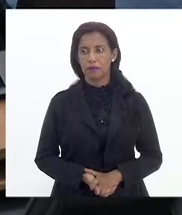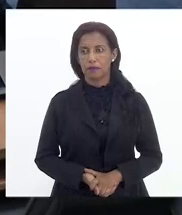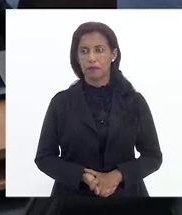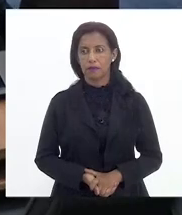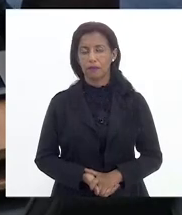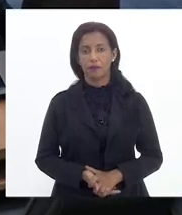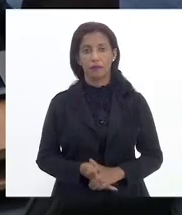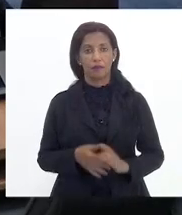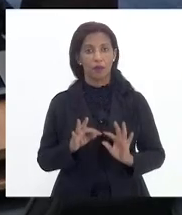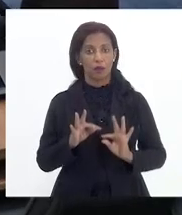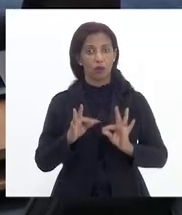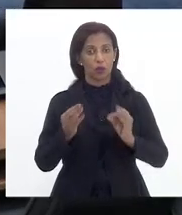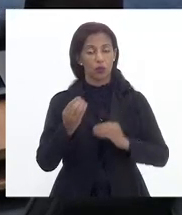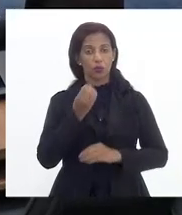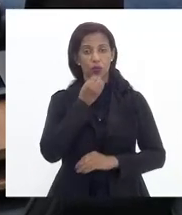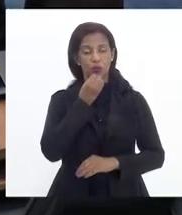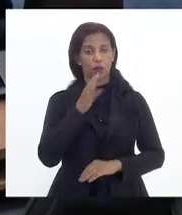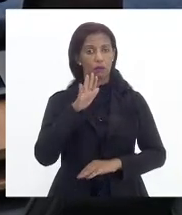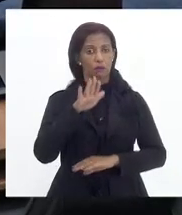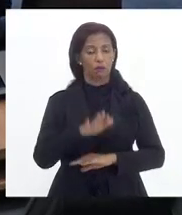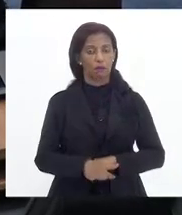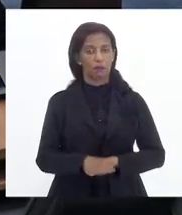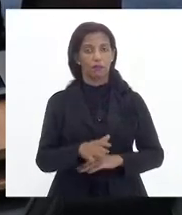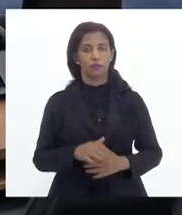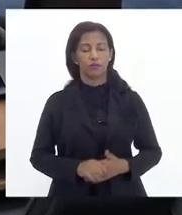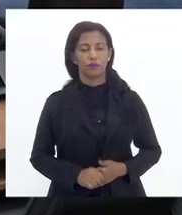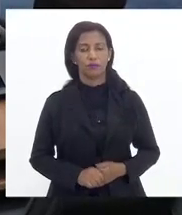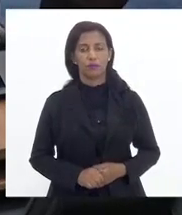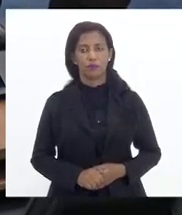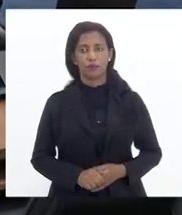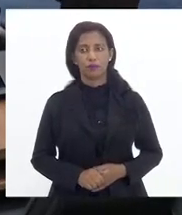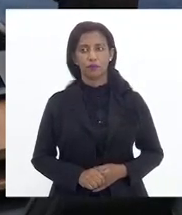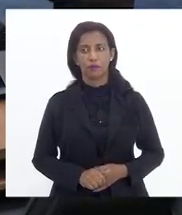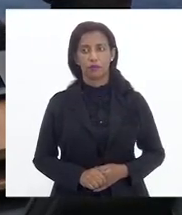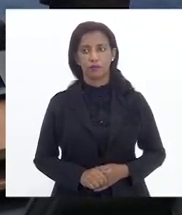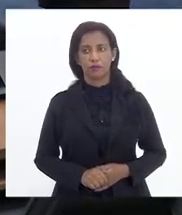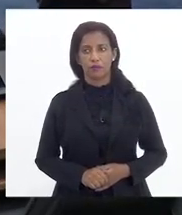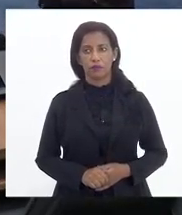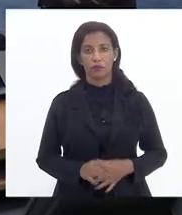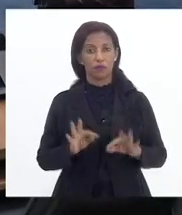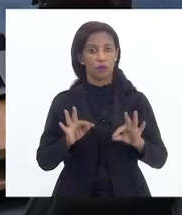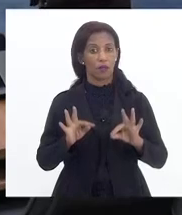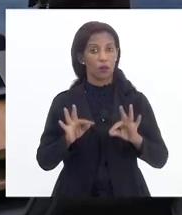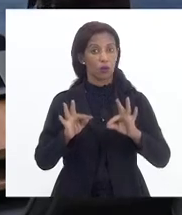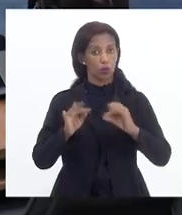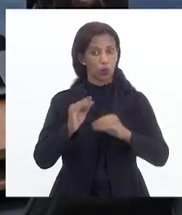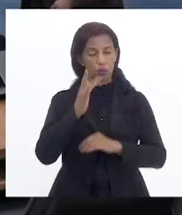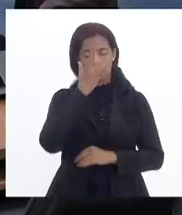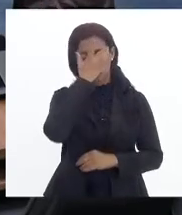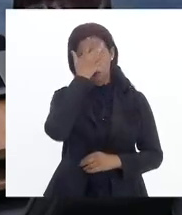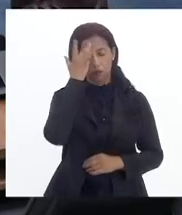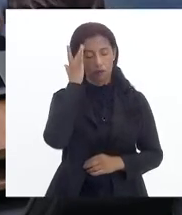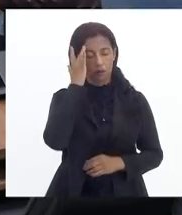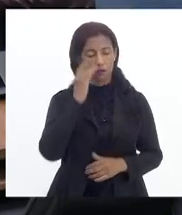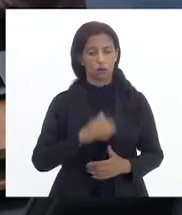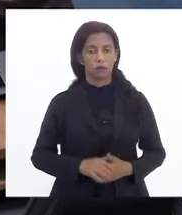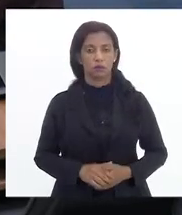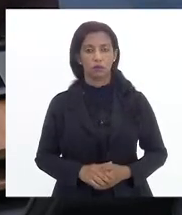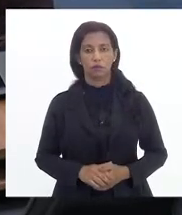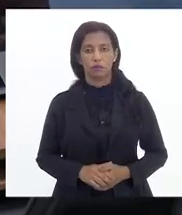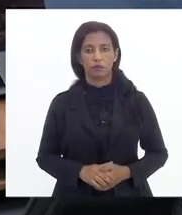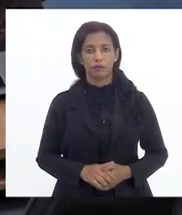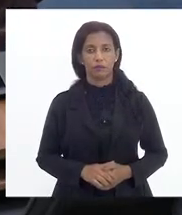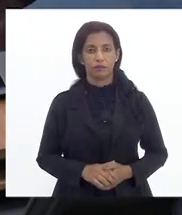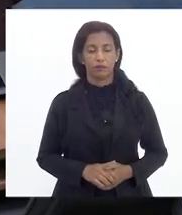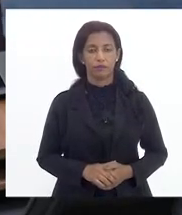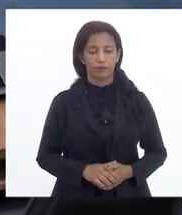Olá senhoras e senhores muito boa tarde Olá a todas EA todos eu